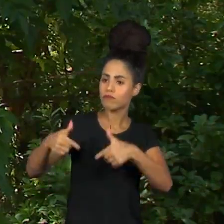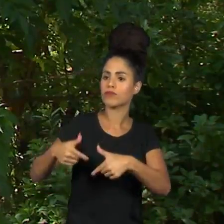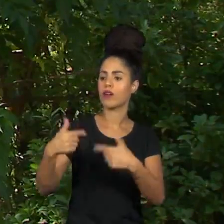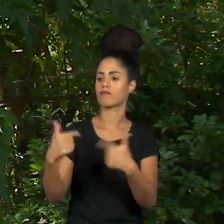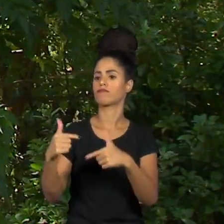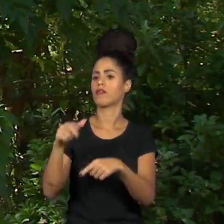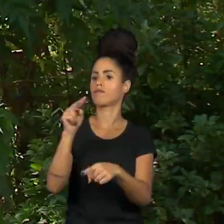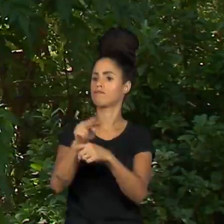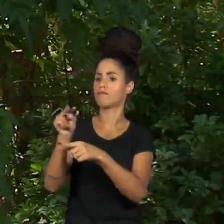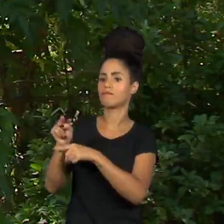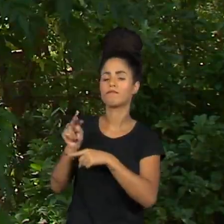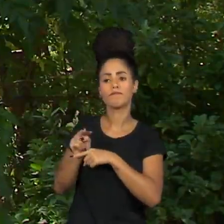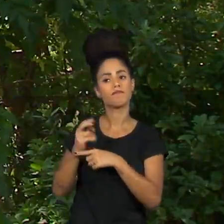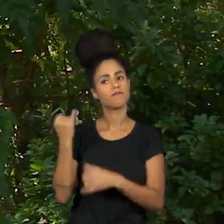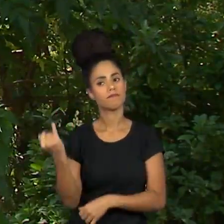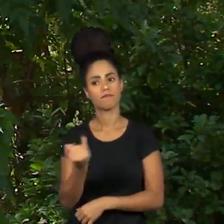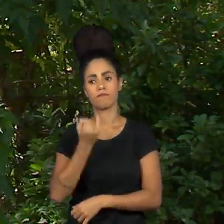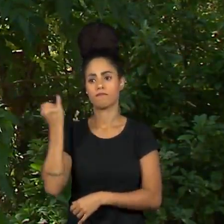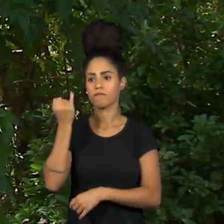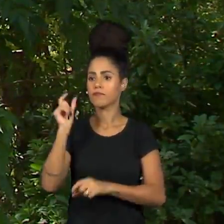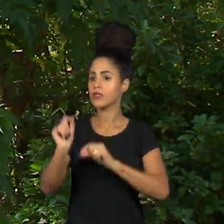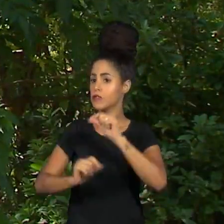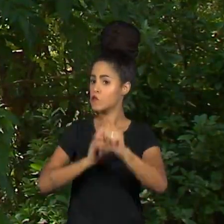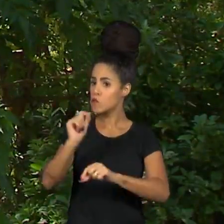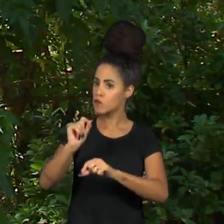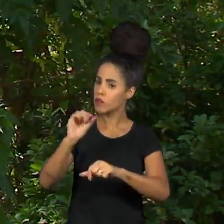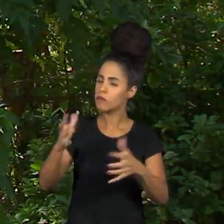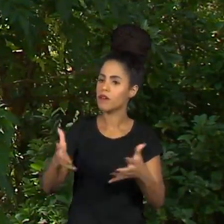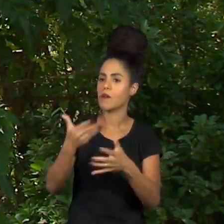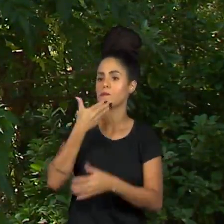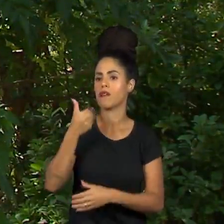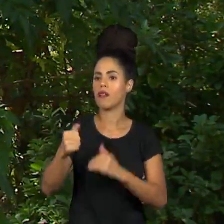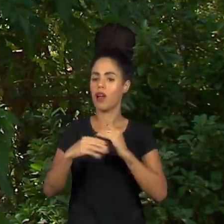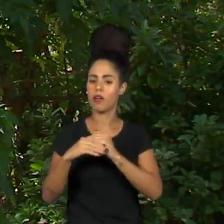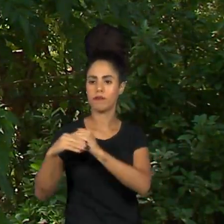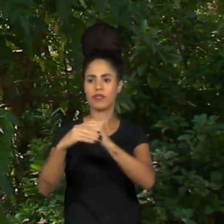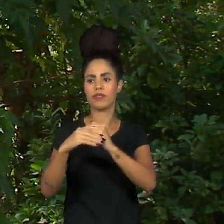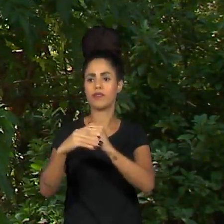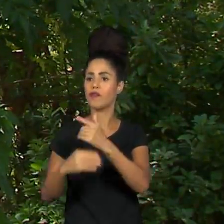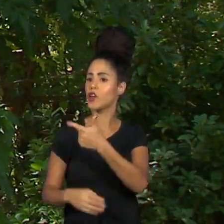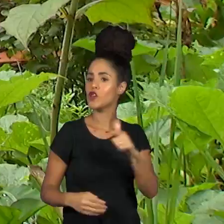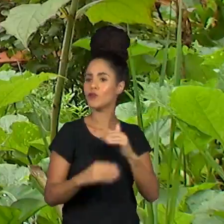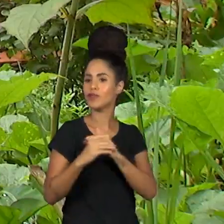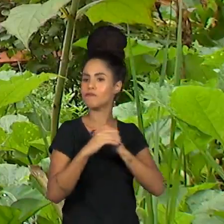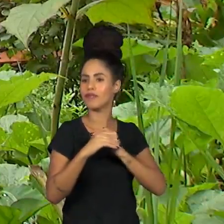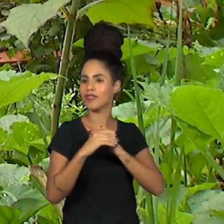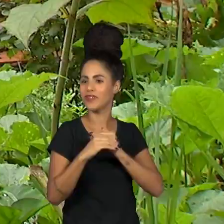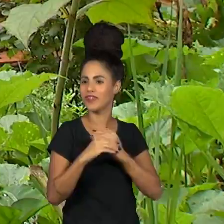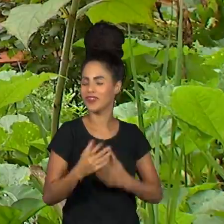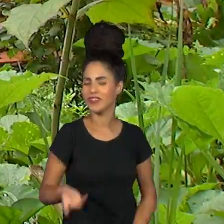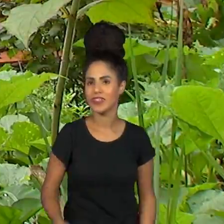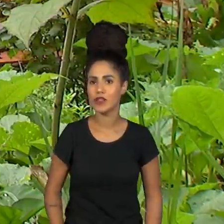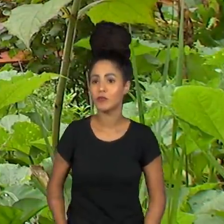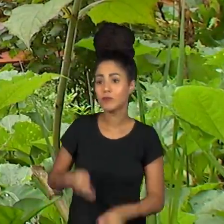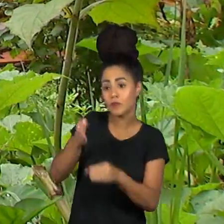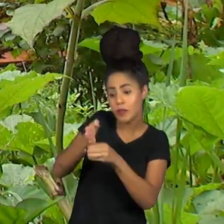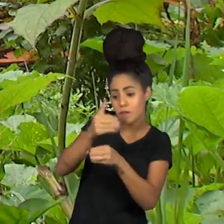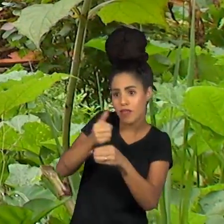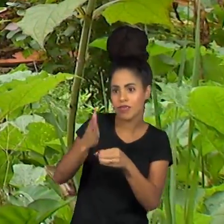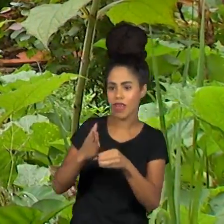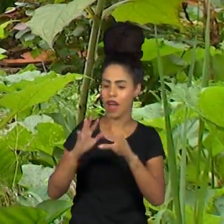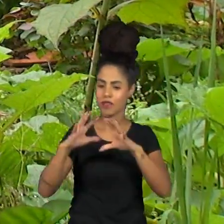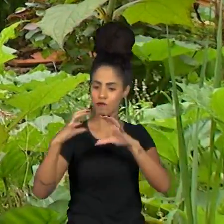e tem uma tendência de fazer as coisas padronizadamente. Não ia dar certo. Batata,